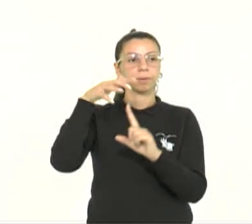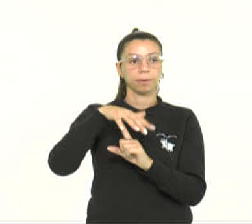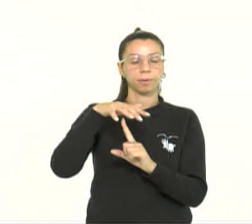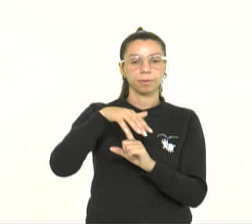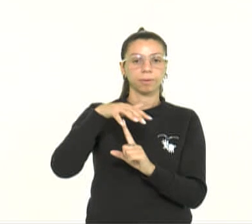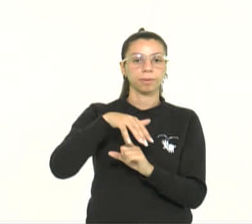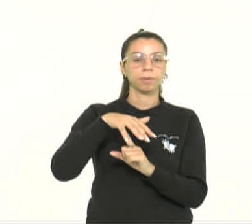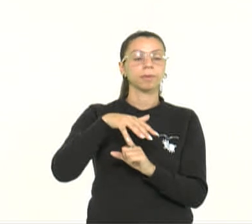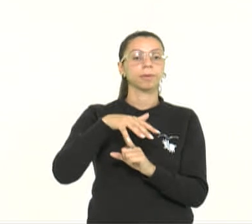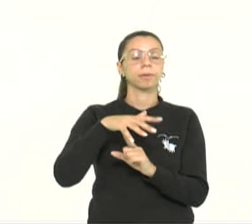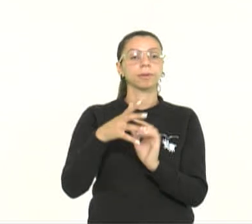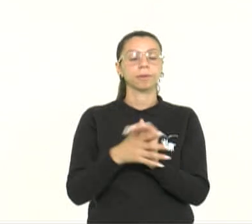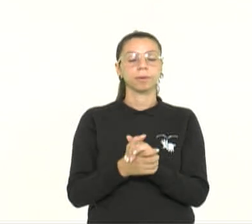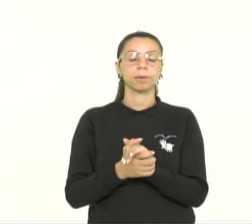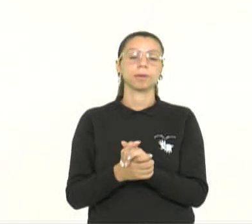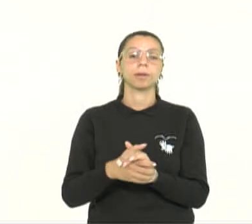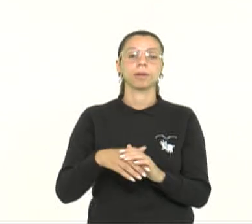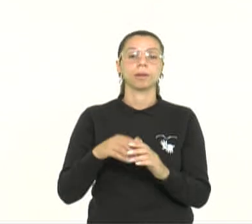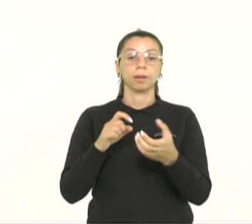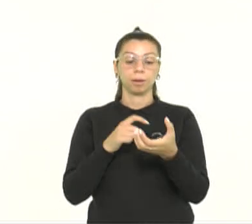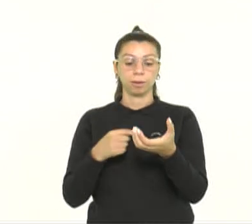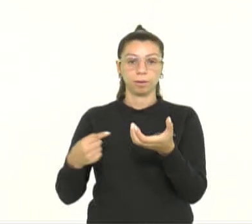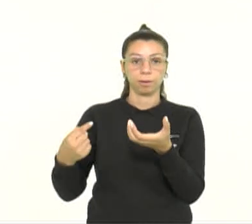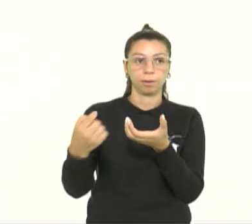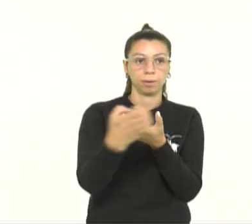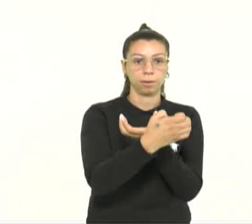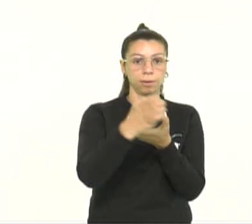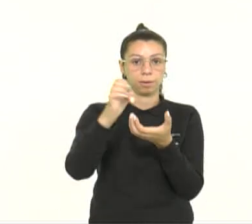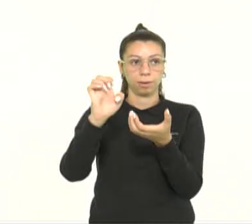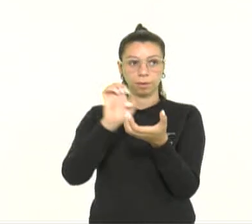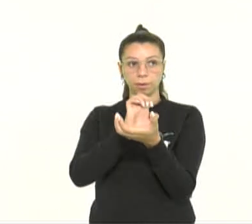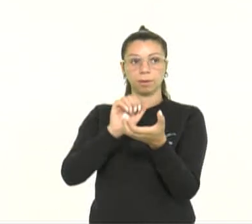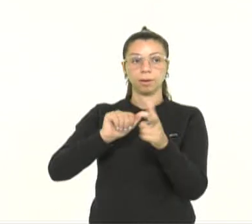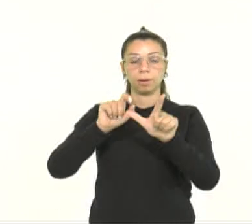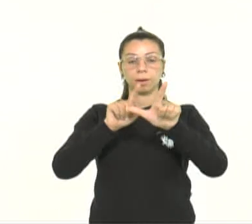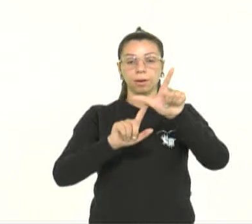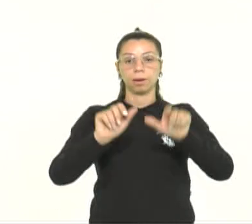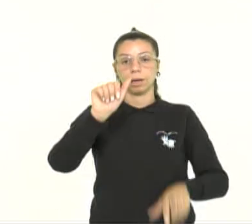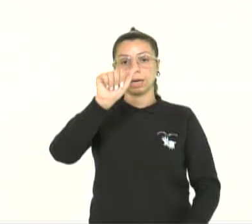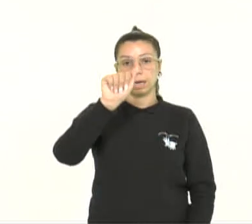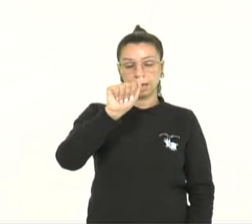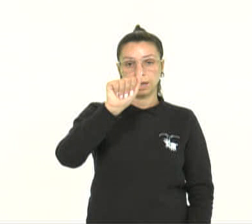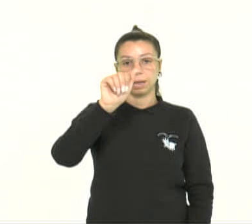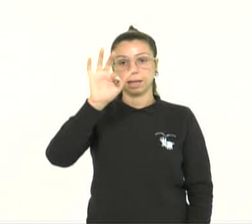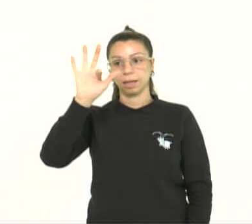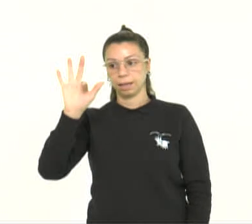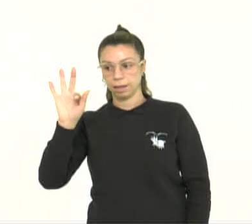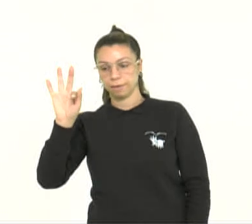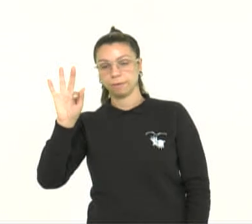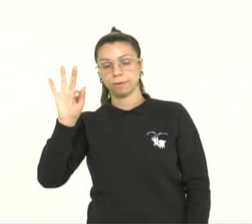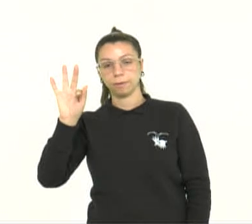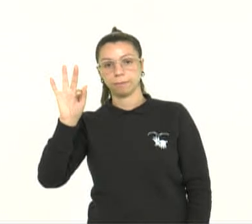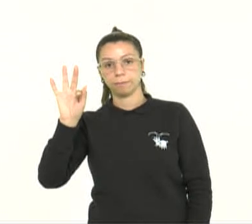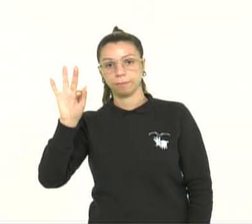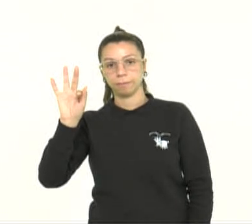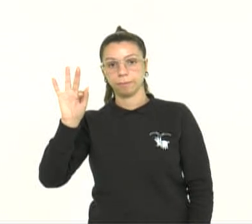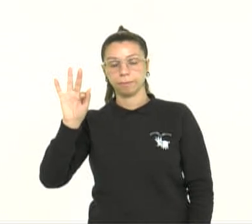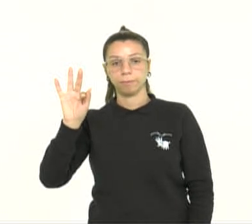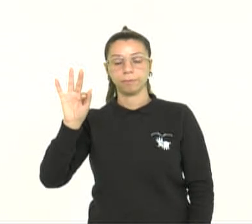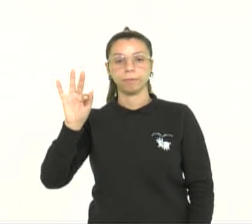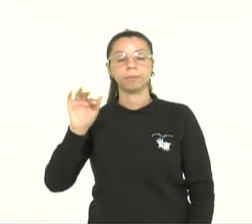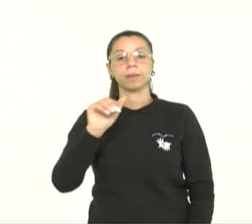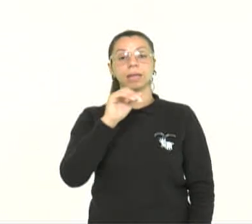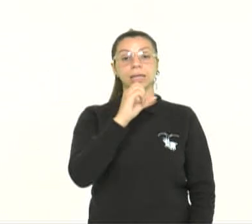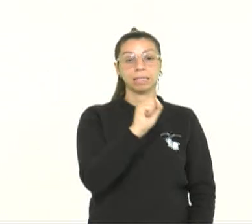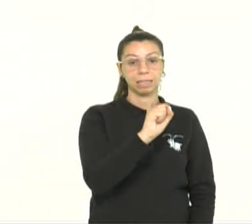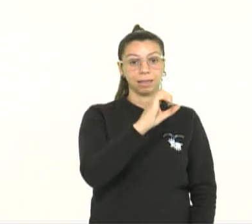em clima tropical equatorial, letra AF, A maiúsculo, F minúsculo. Nós temos o clima